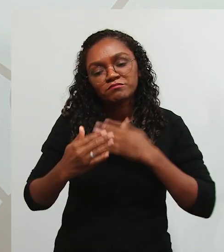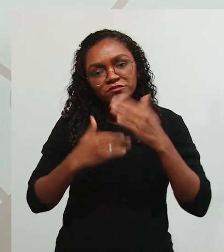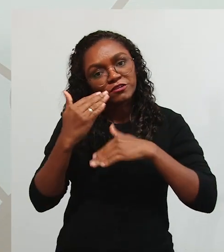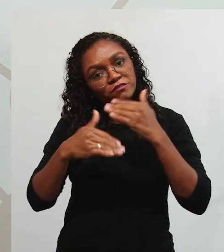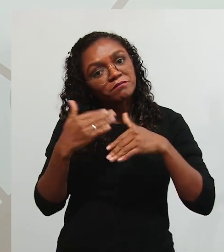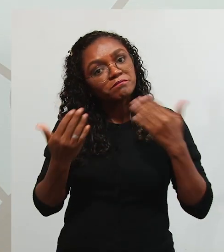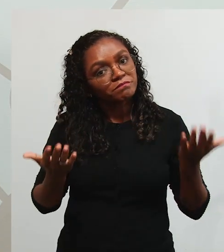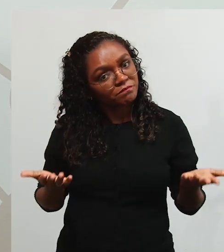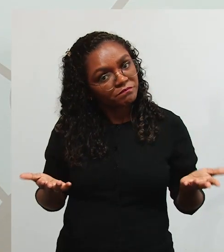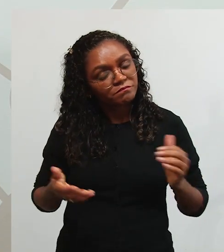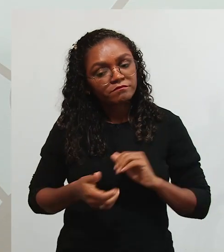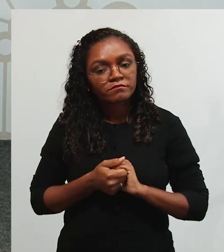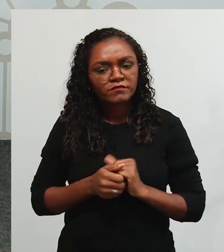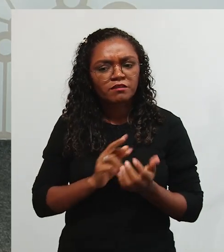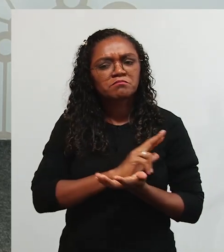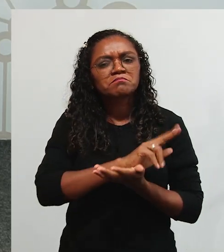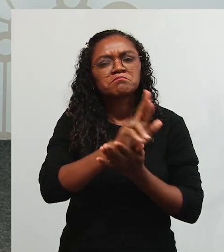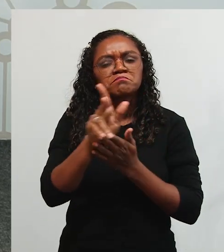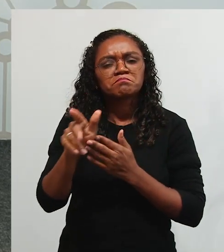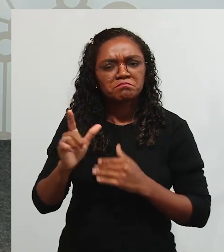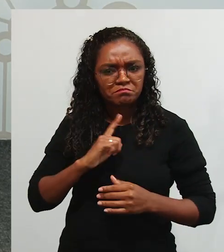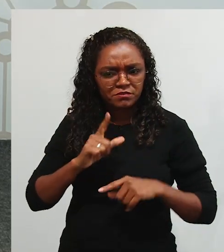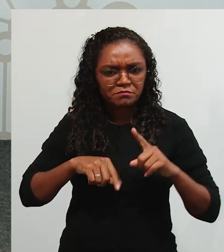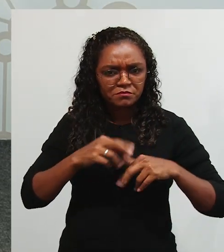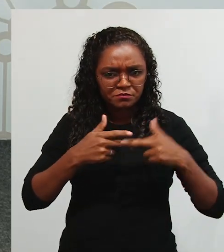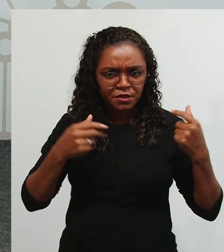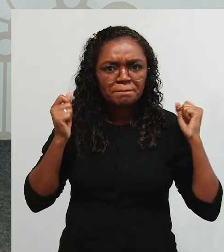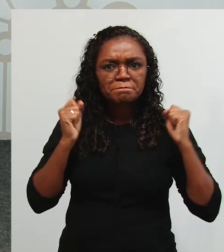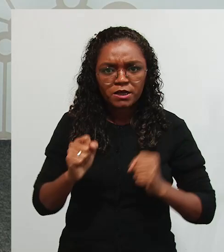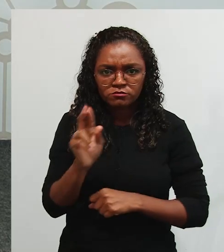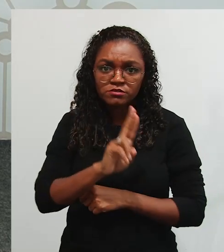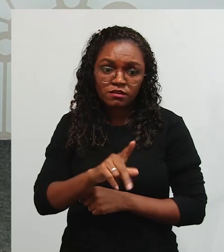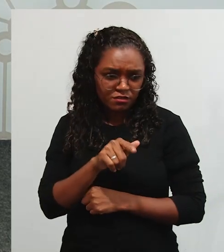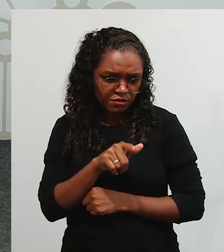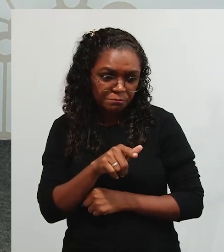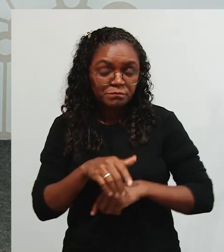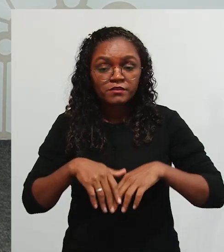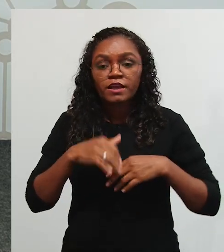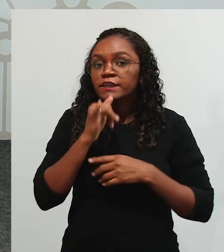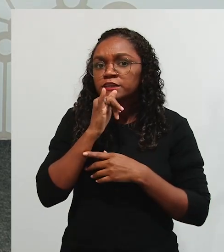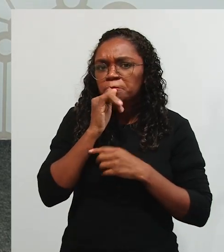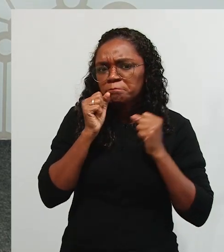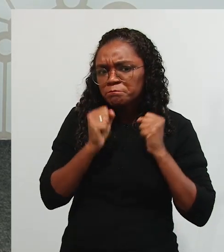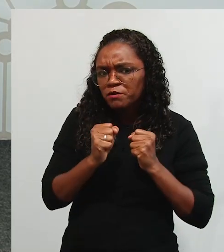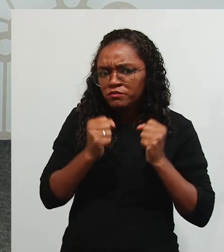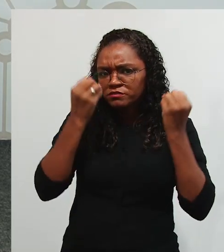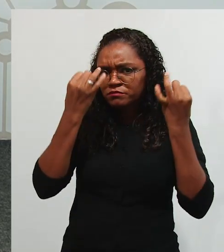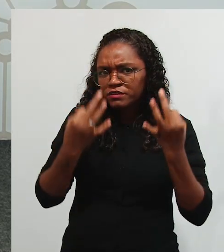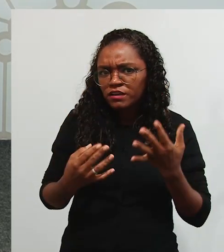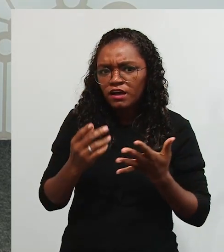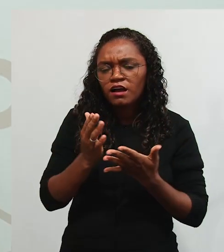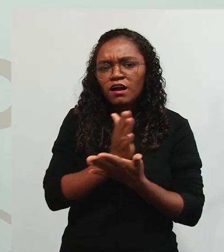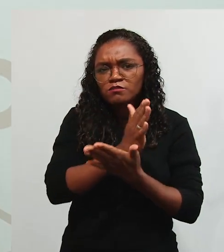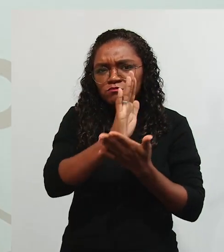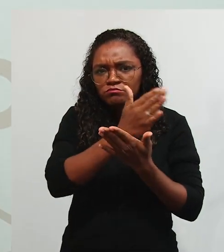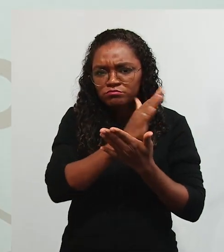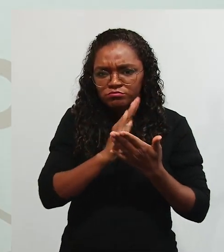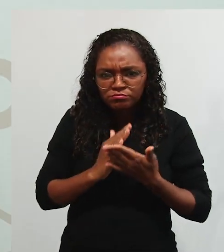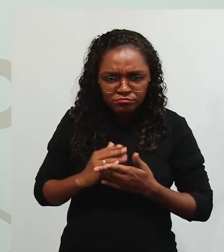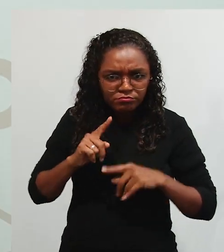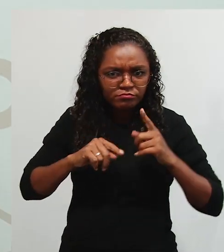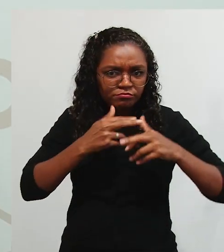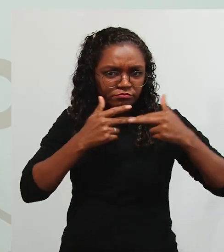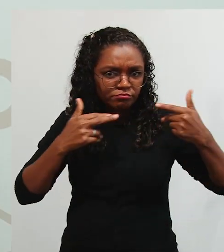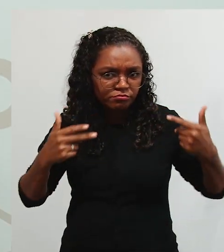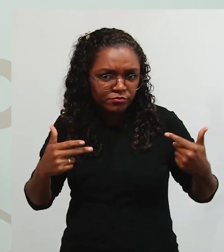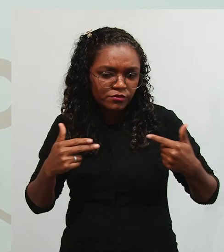desenvolva. Existem inúmeros recursos que podem ser utilizados, né, professor? Você pode citar, assim, alguns dos recursos ou alguns